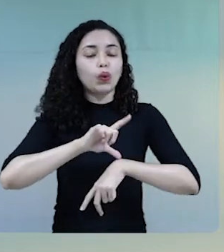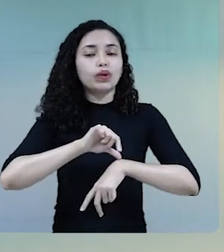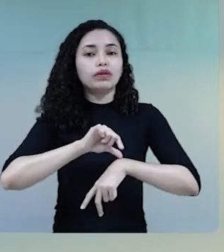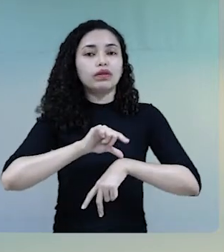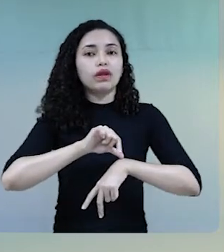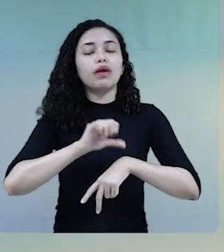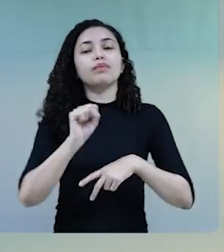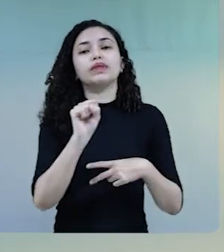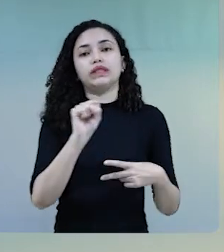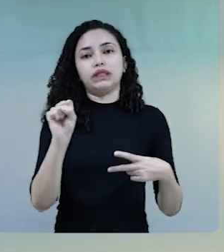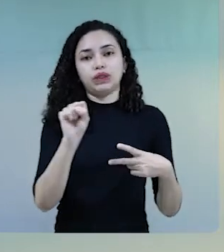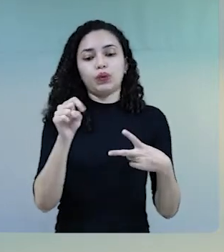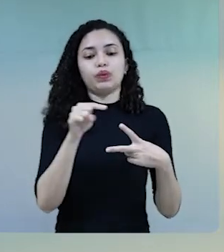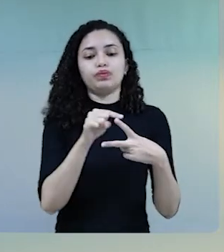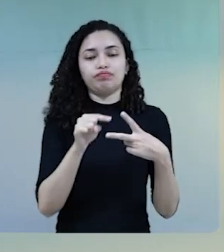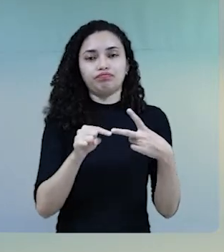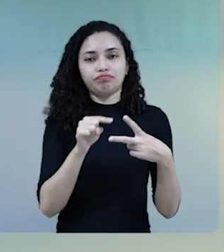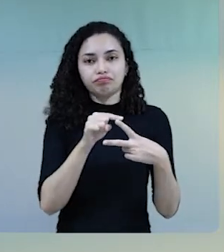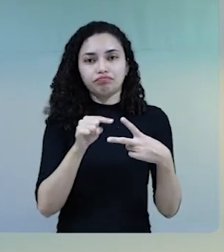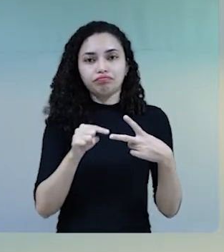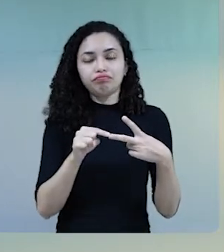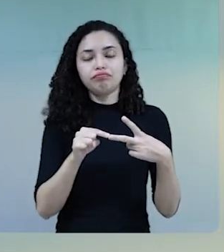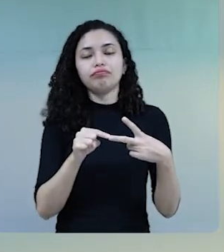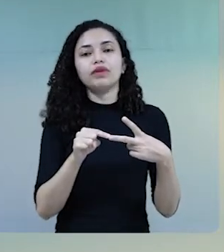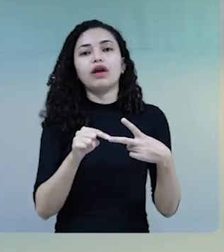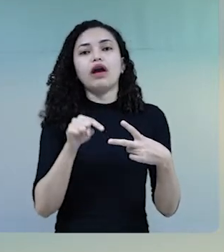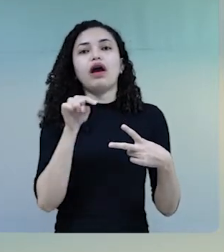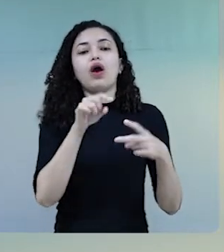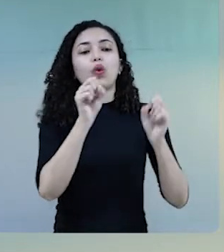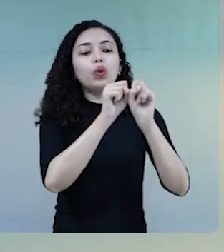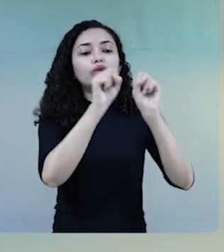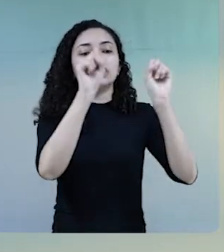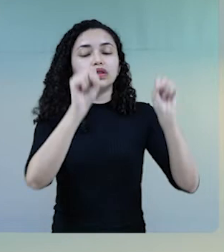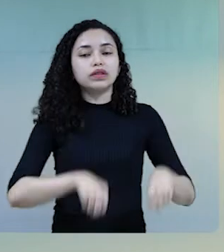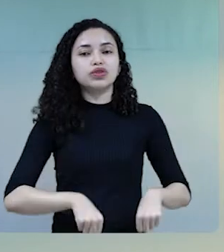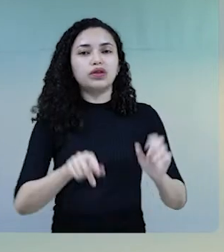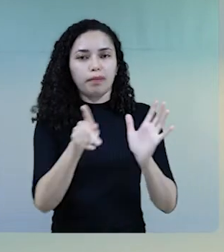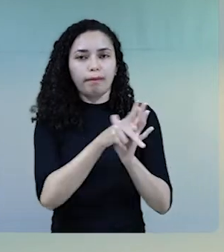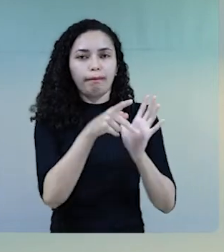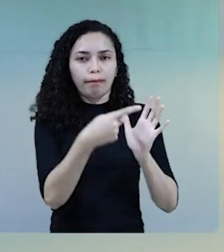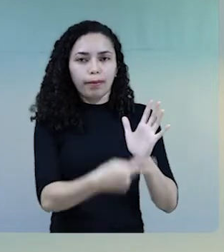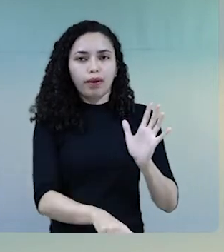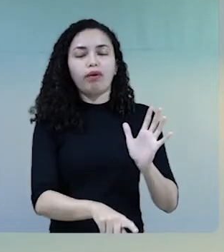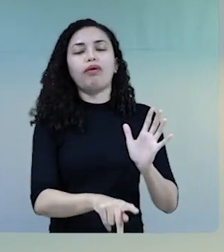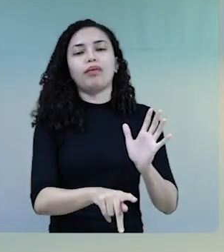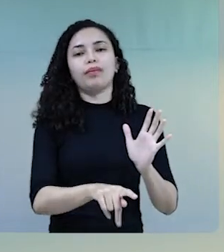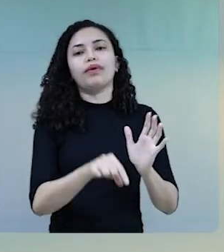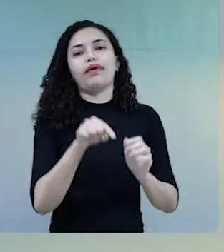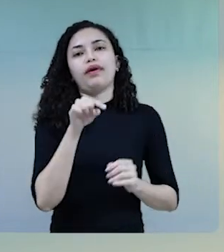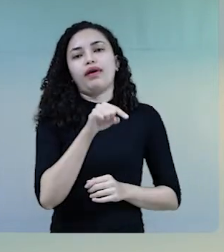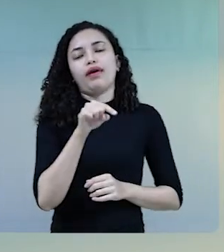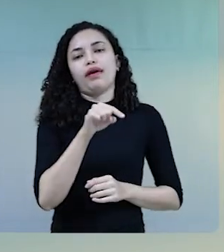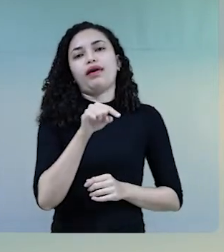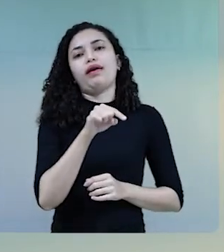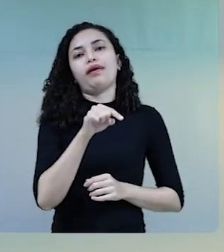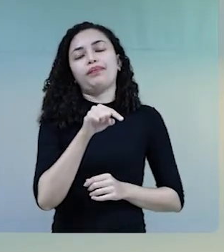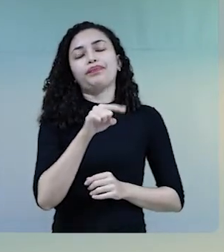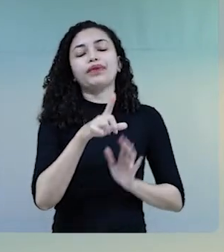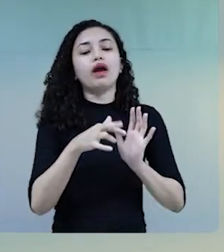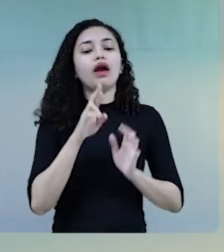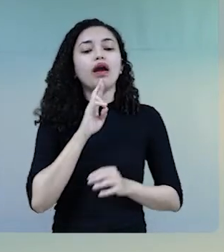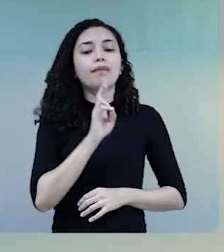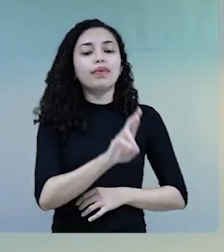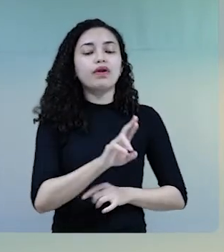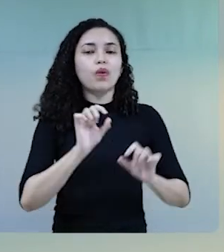o watt vezes segundo é o que a gente chama no sistema internacional, pessoal, de joules, tá? Então, isso aí é o que representa